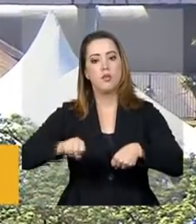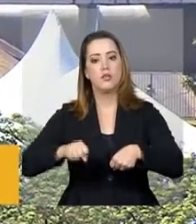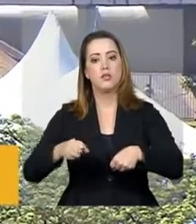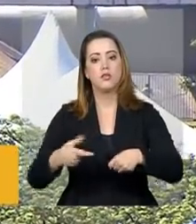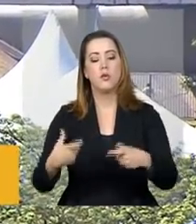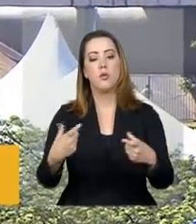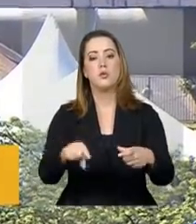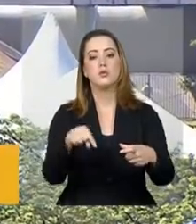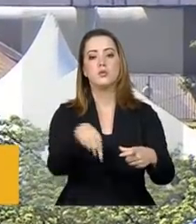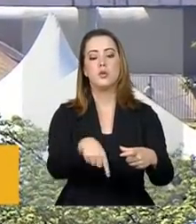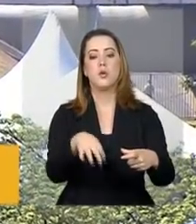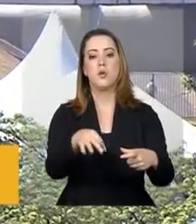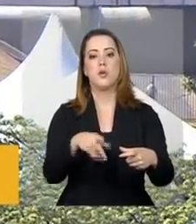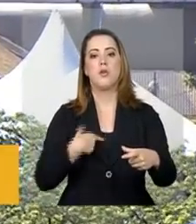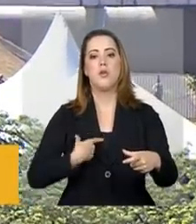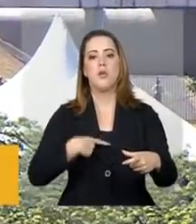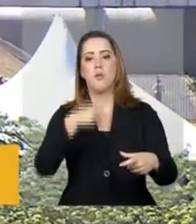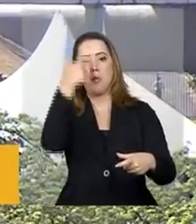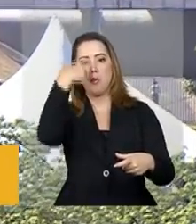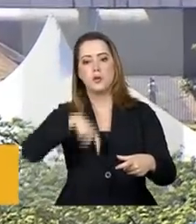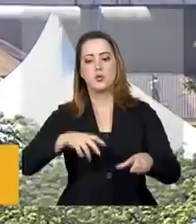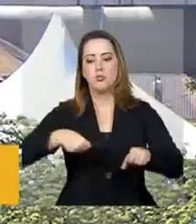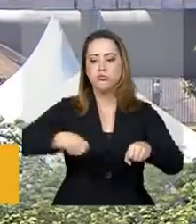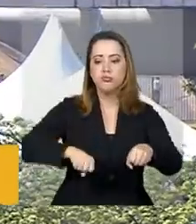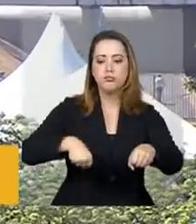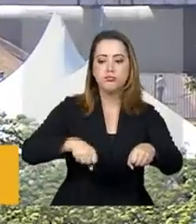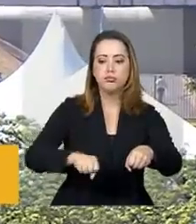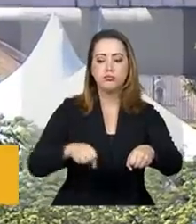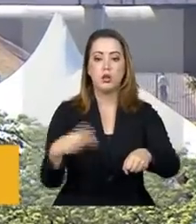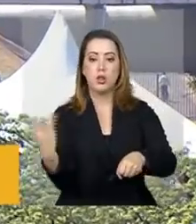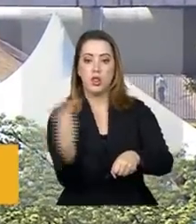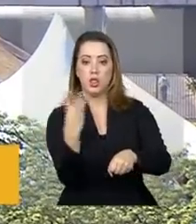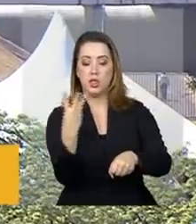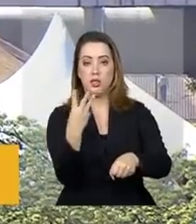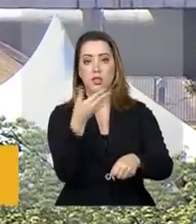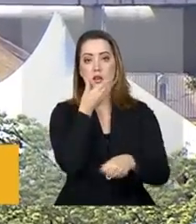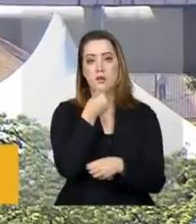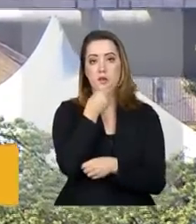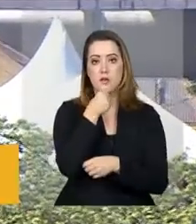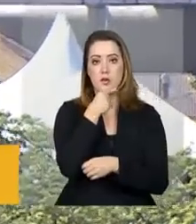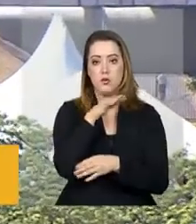com o piloto e os três homens base, suportes, que já vem